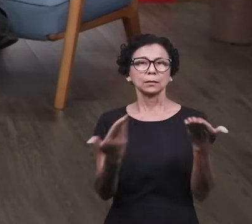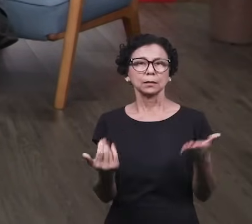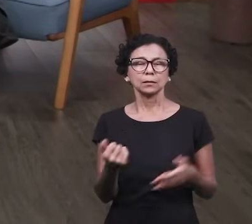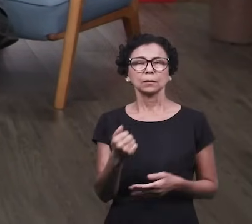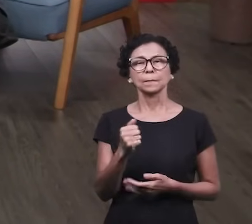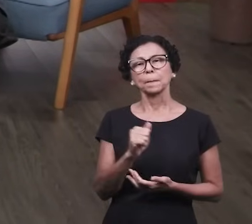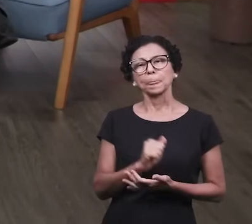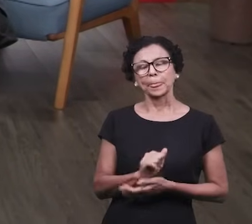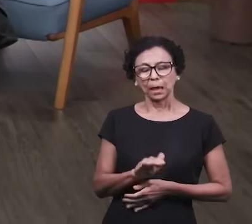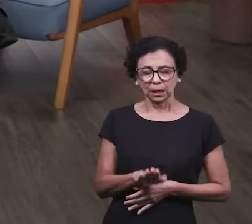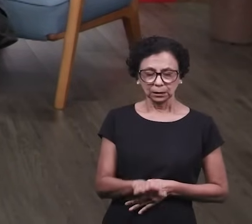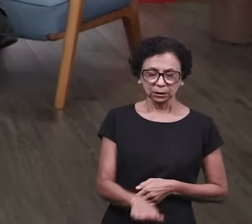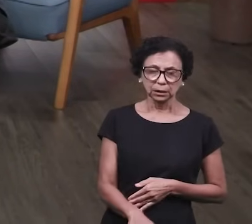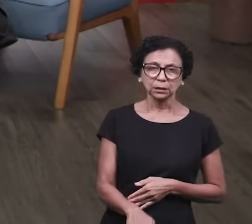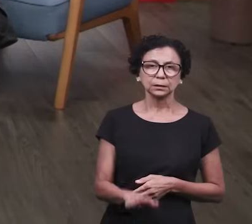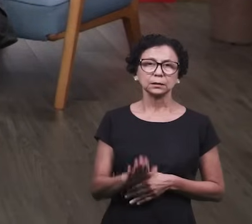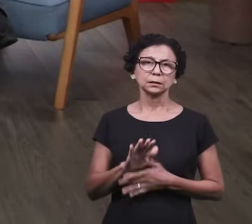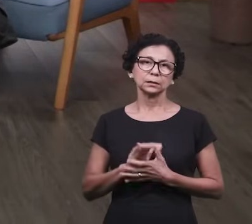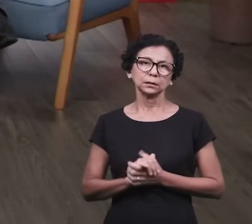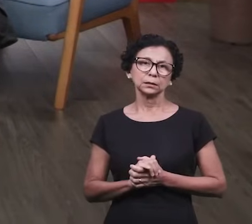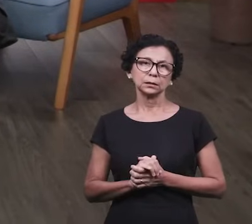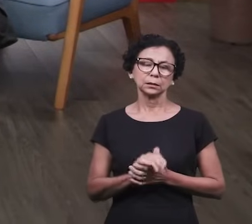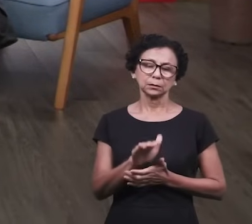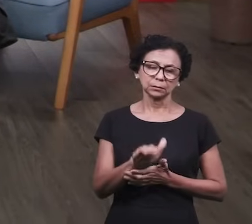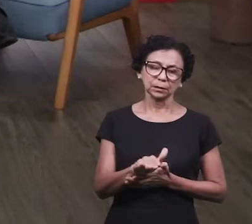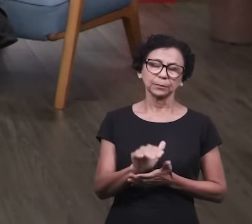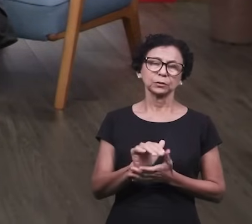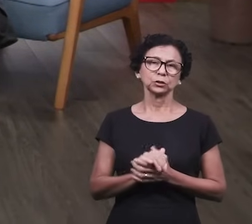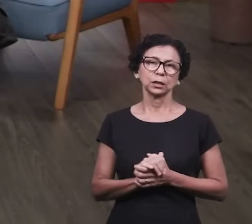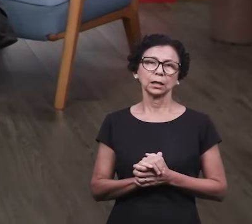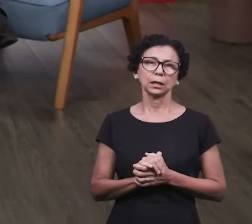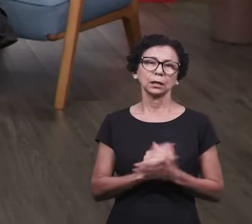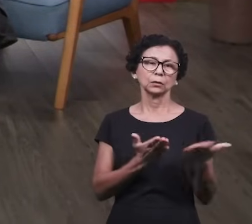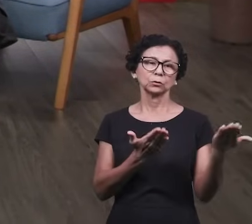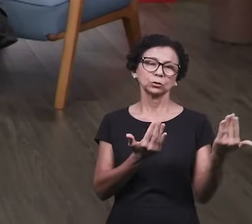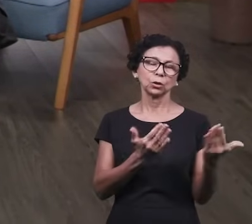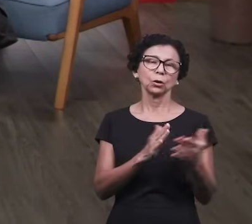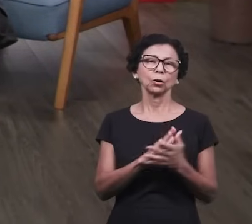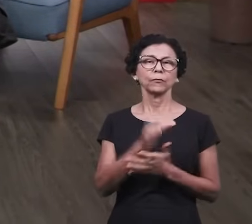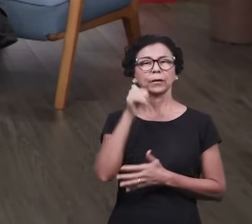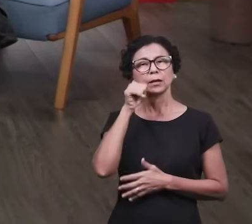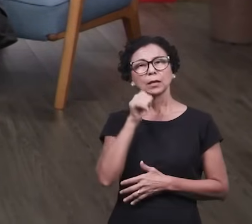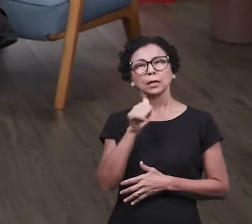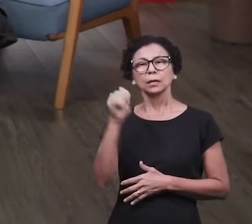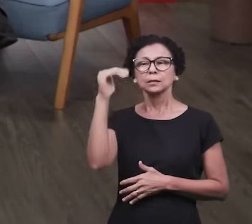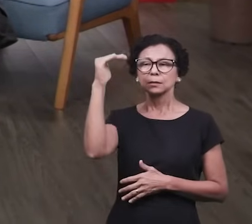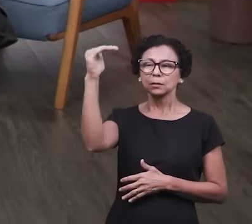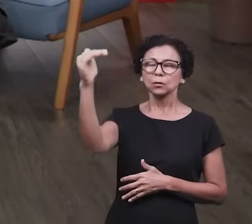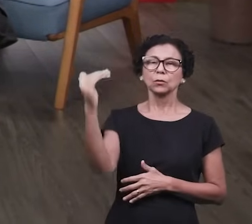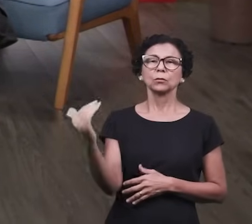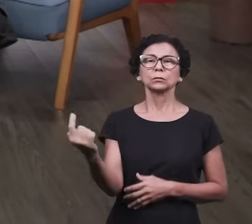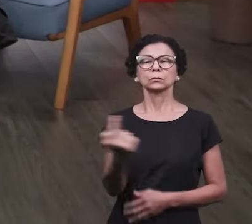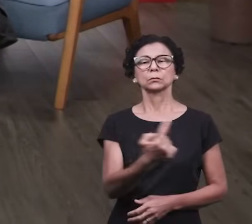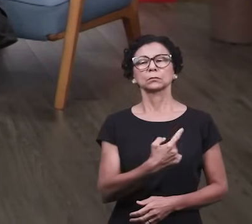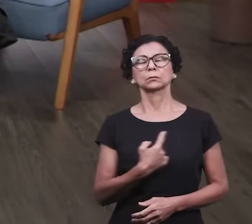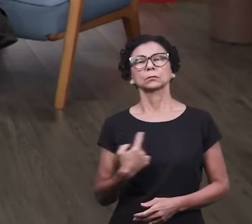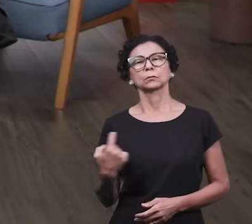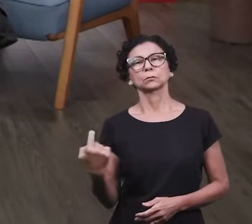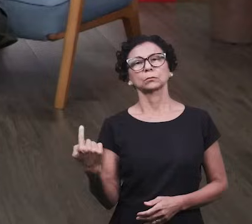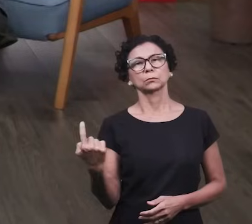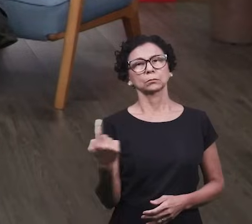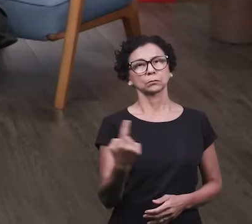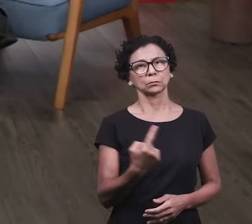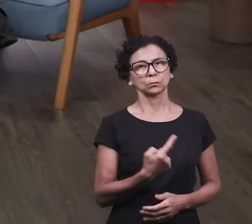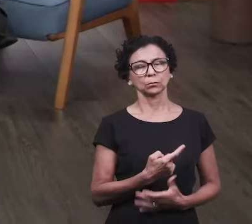criança pequenininha, o adulto, a senhora, o jovem, todos estão ao redor